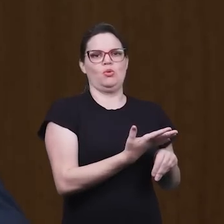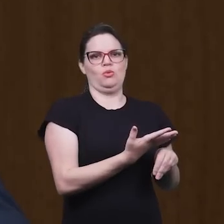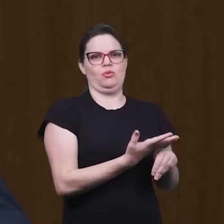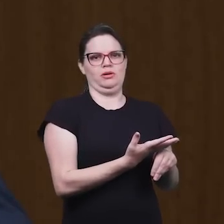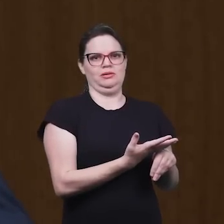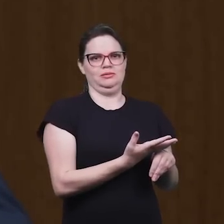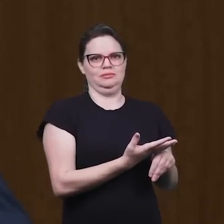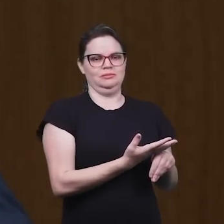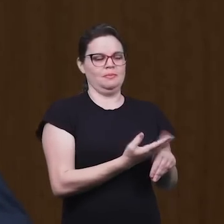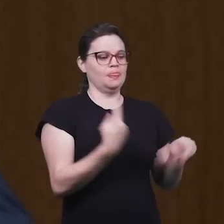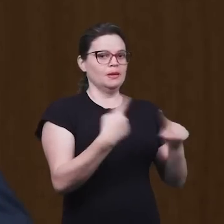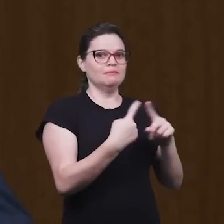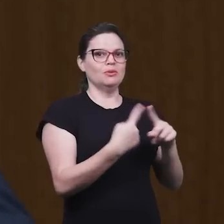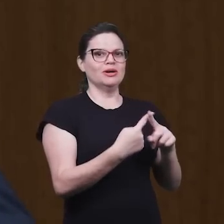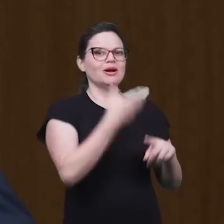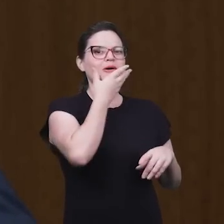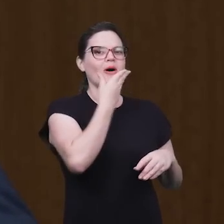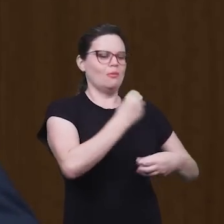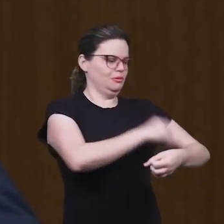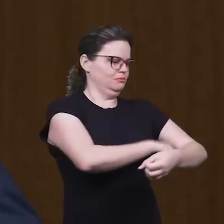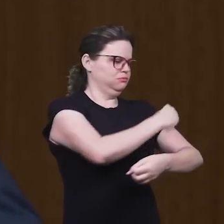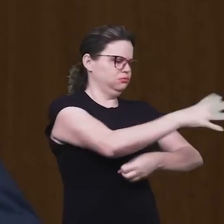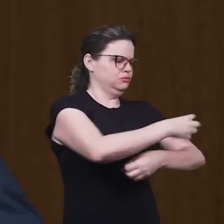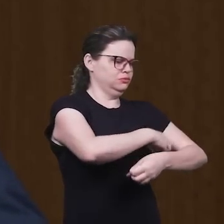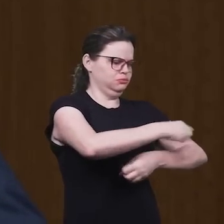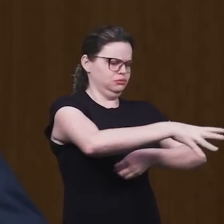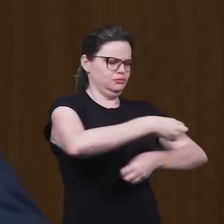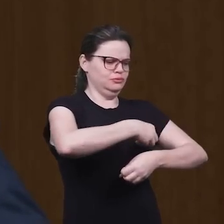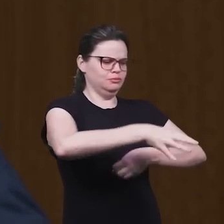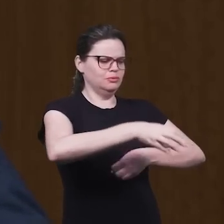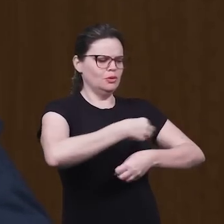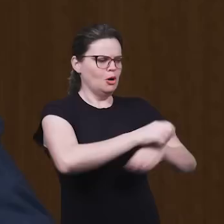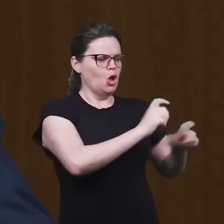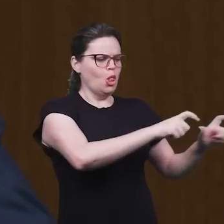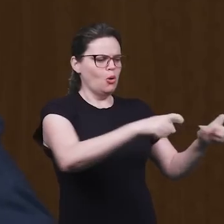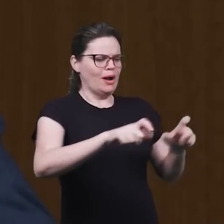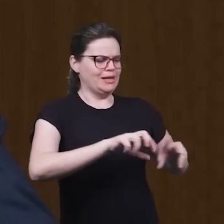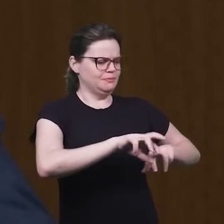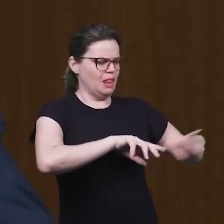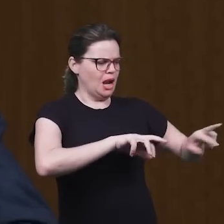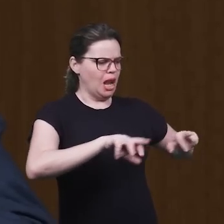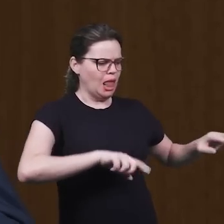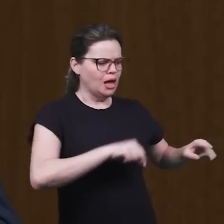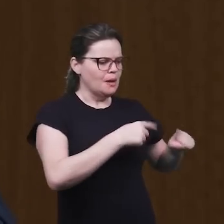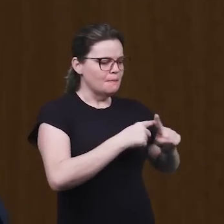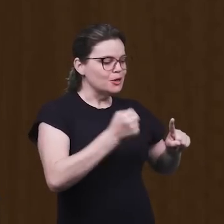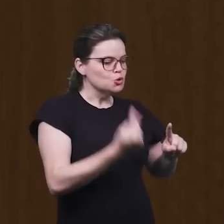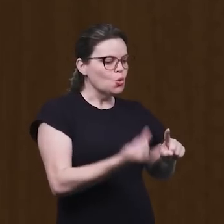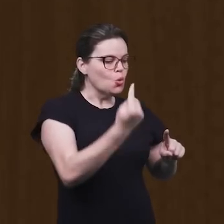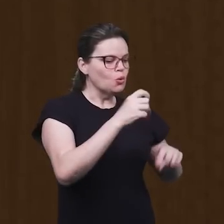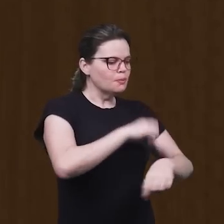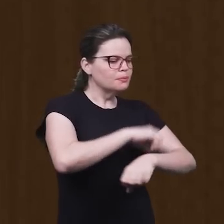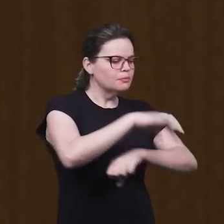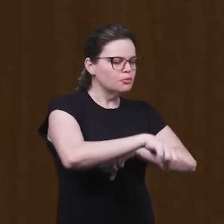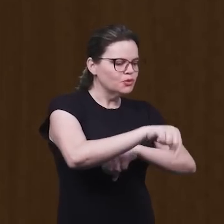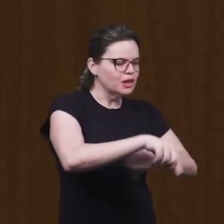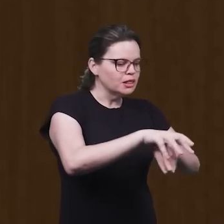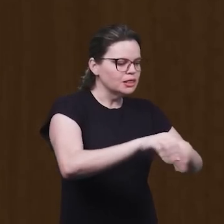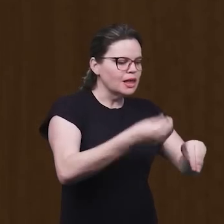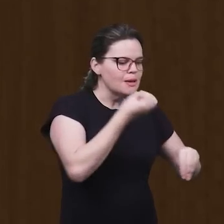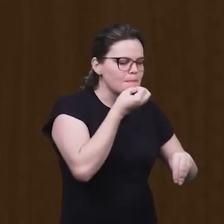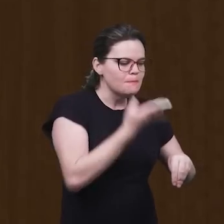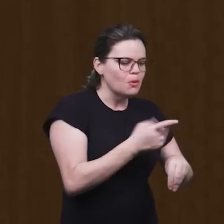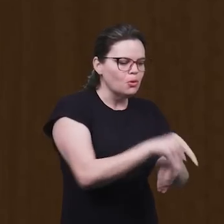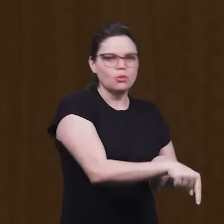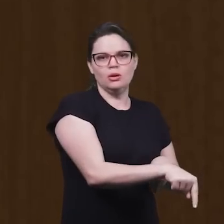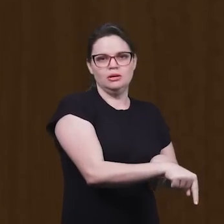a boa semente. E essa terra germinou e brotou. Amém. E deu fruto. Quando a gente vem para Esmirna, você já vê um